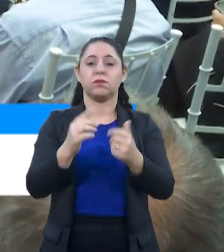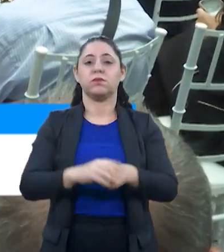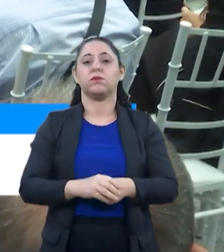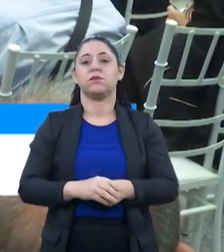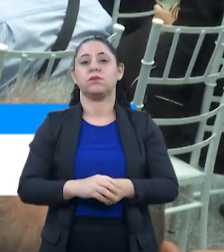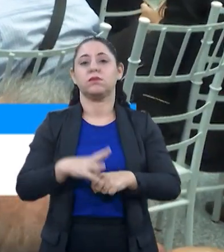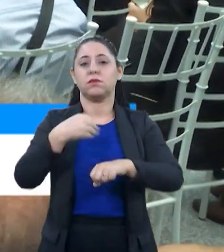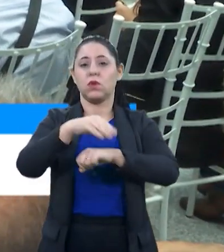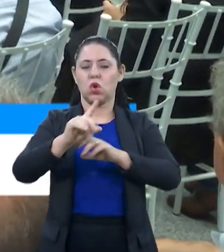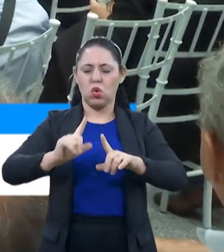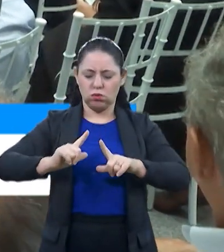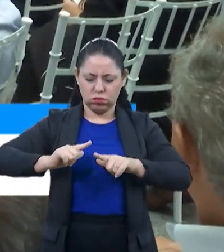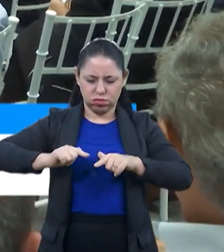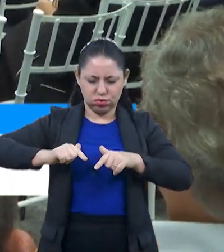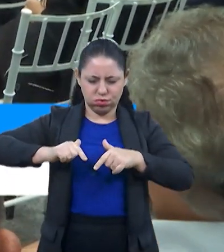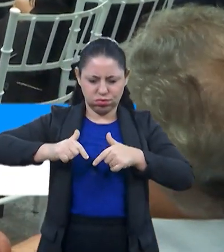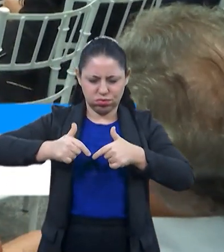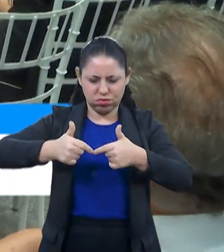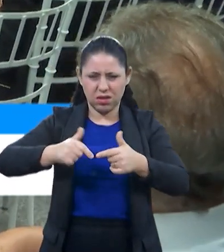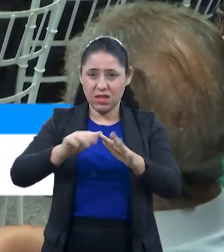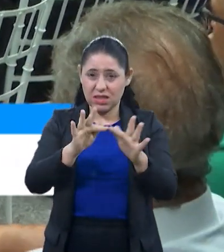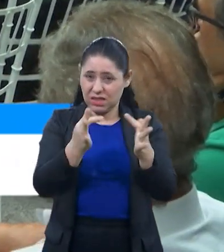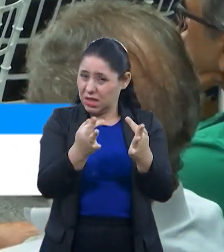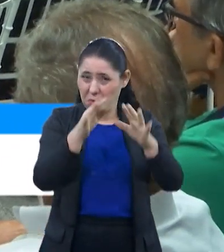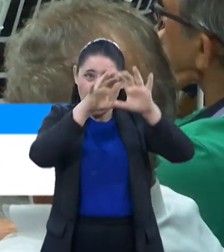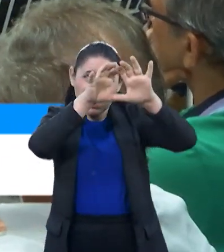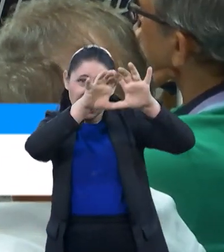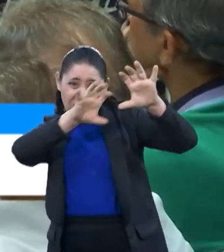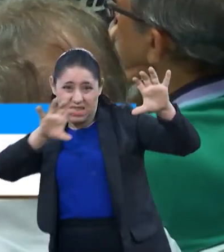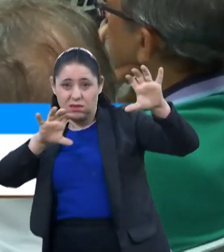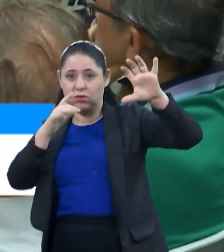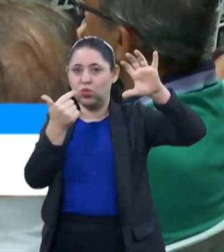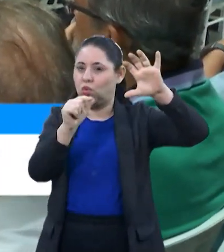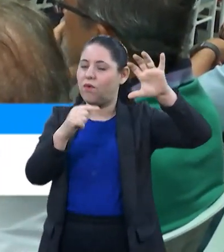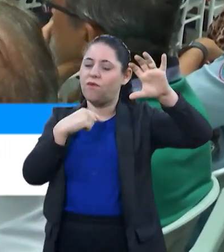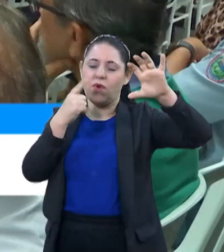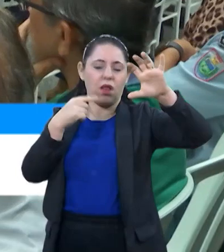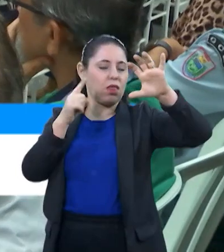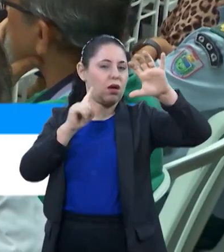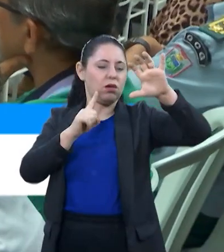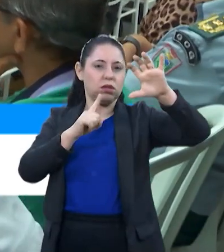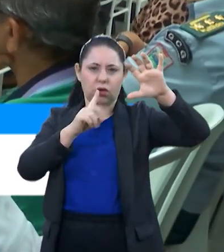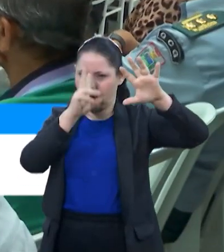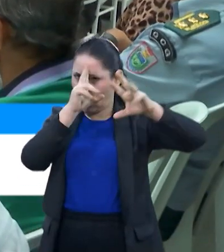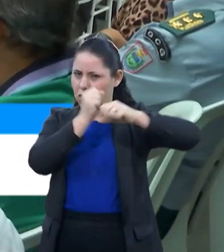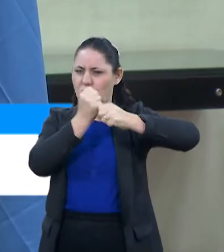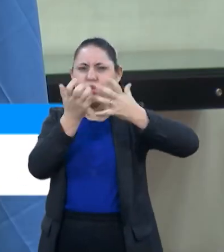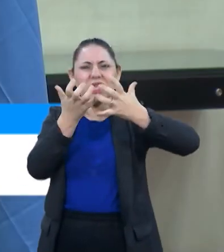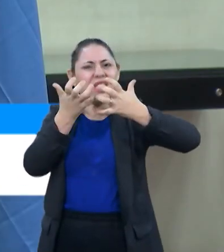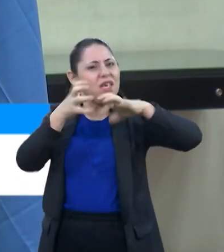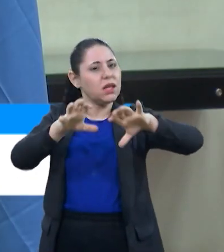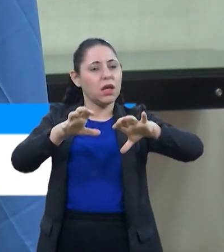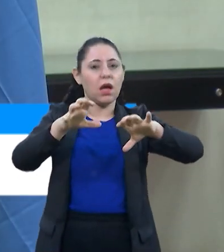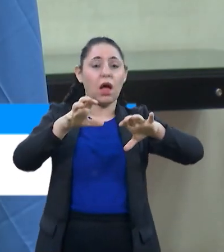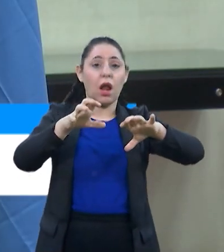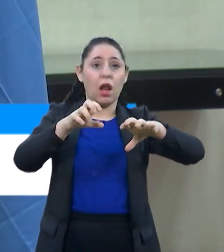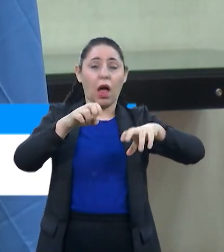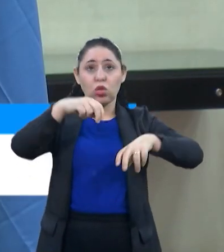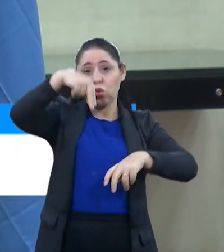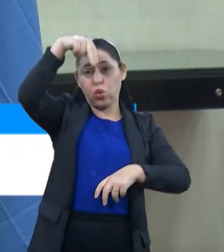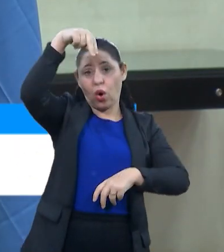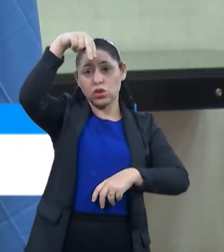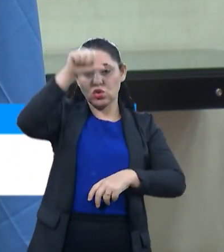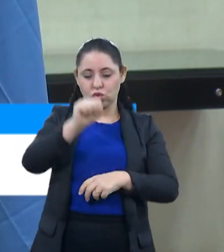foi realizado na Assembleia Legislativa. O encaminhamento da luta que foi, não foi simples a divisão do Estado. Havia uma